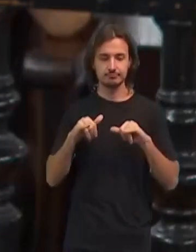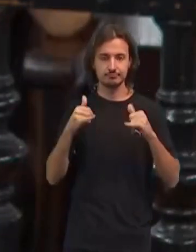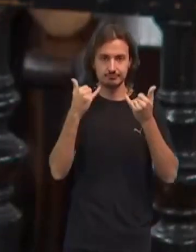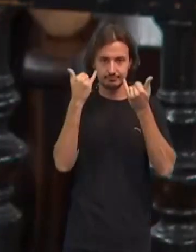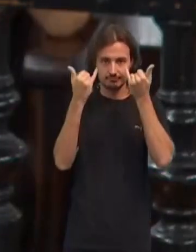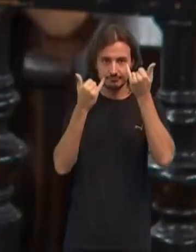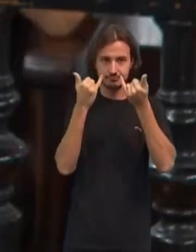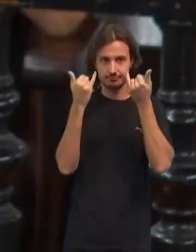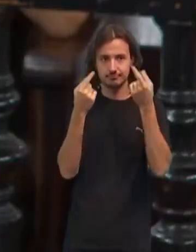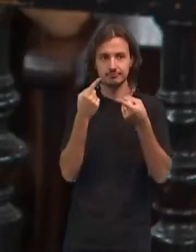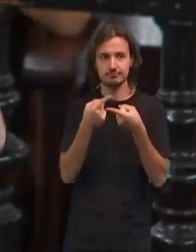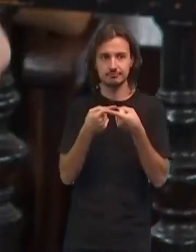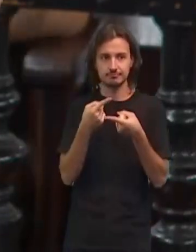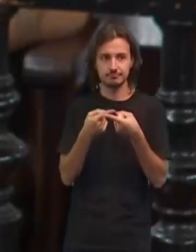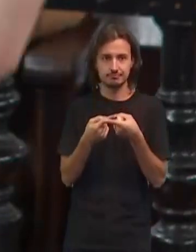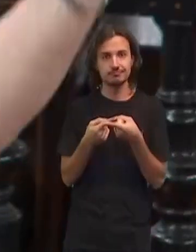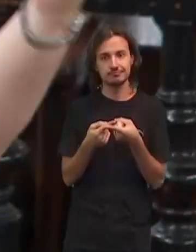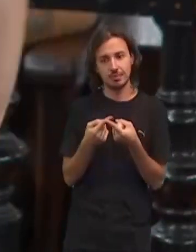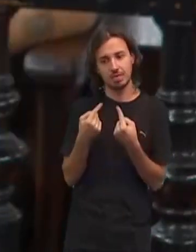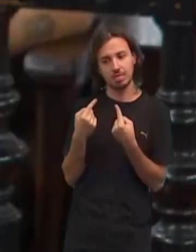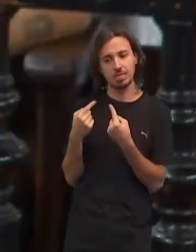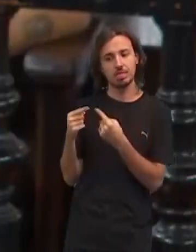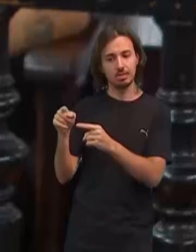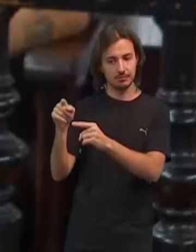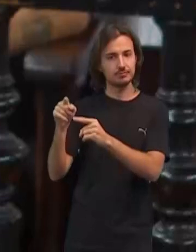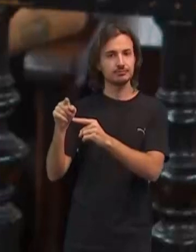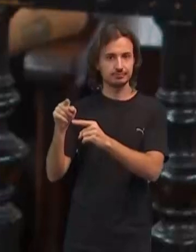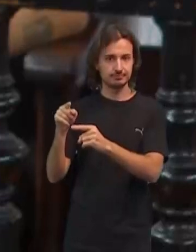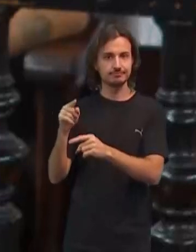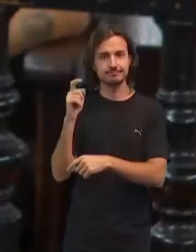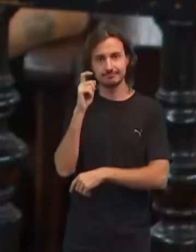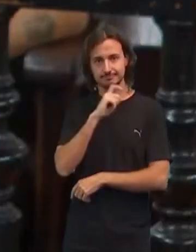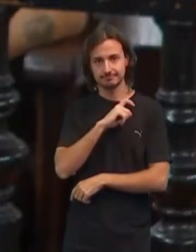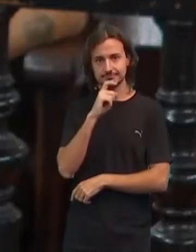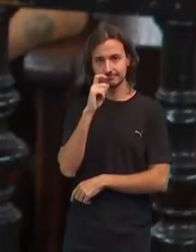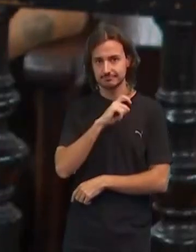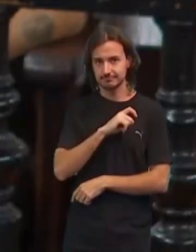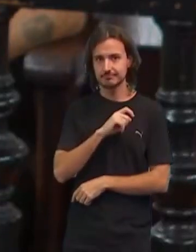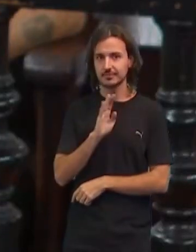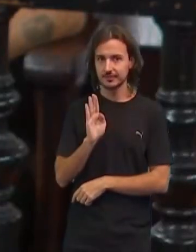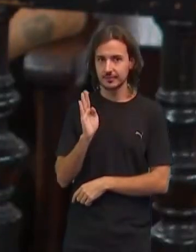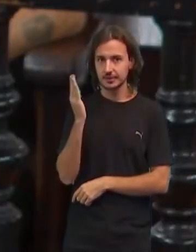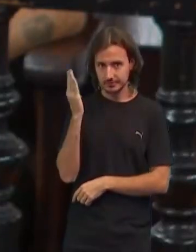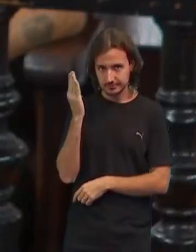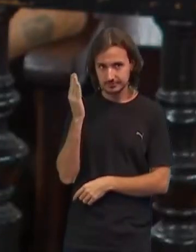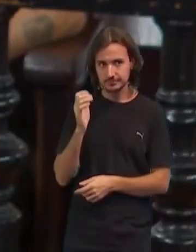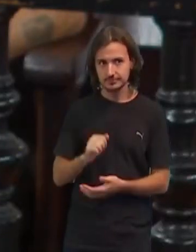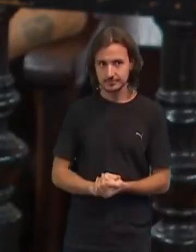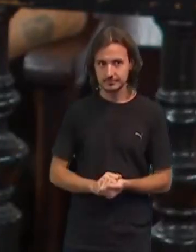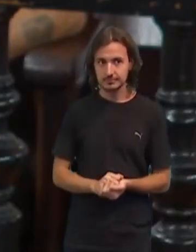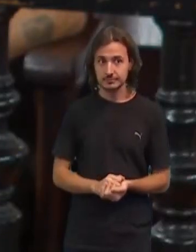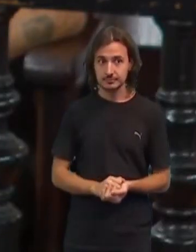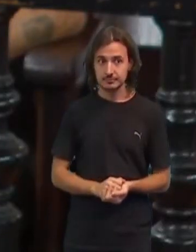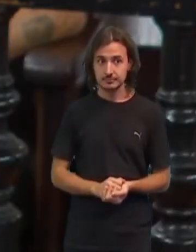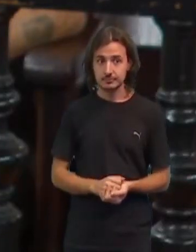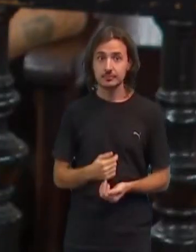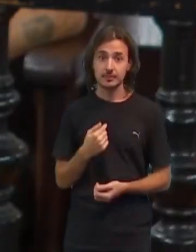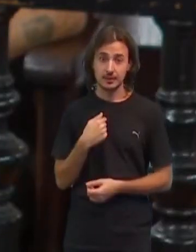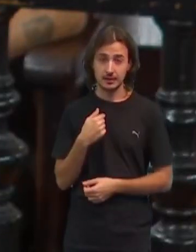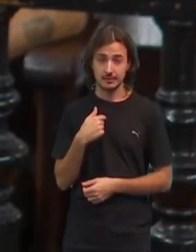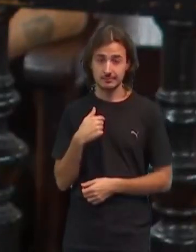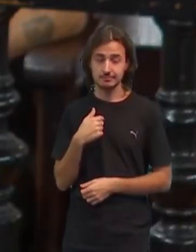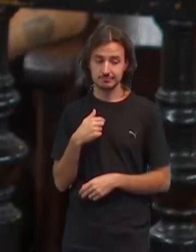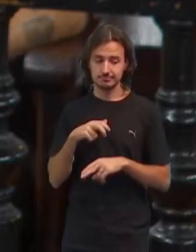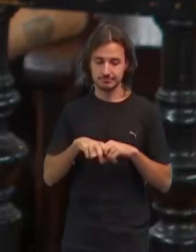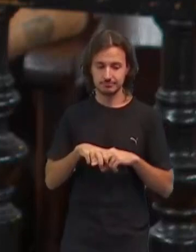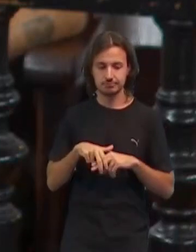a uma desinformação que está sendo vinculada na imprensa e aqui nessa casa. Então, presidente, eu me senti no dever de levantar para falar